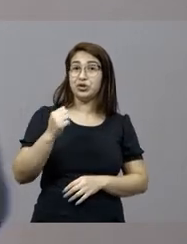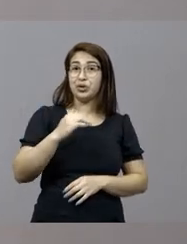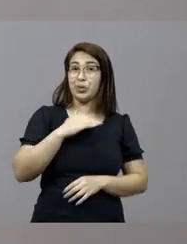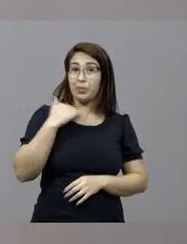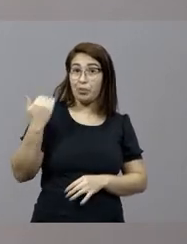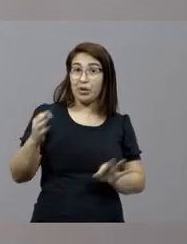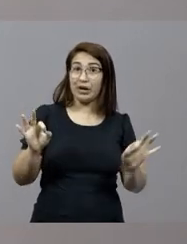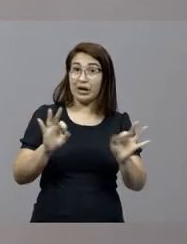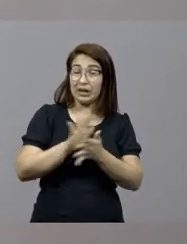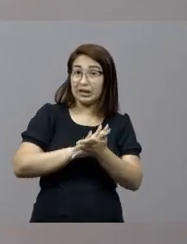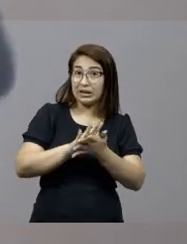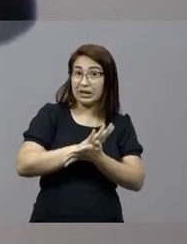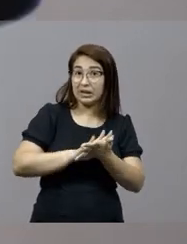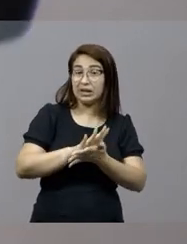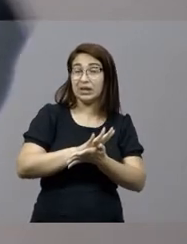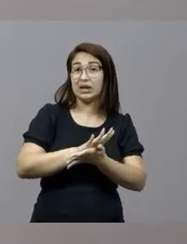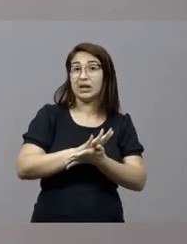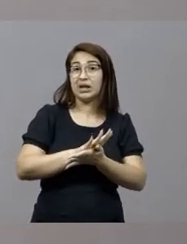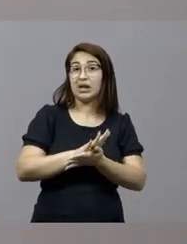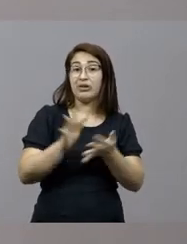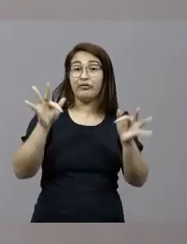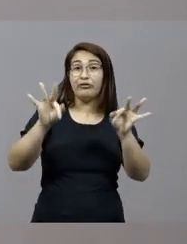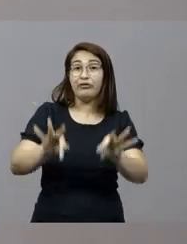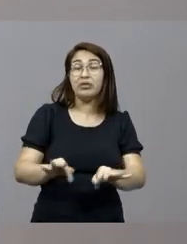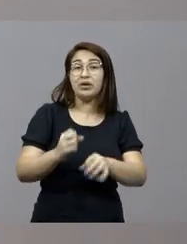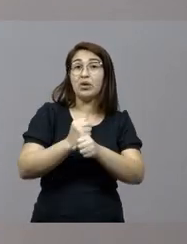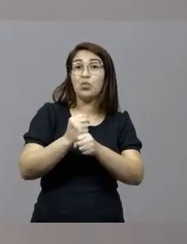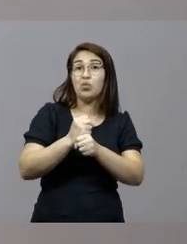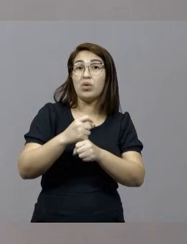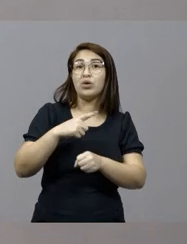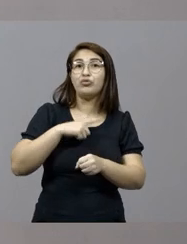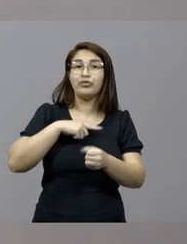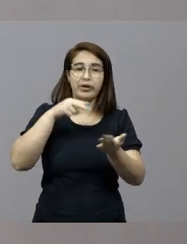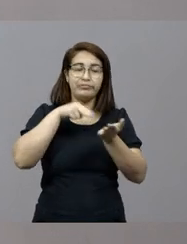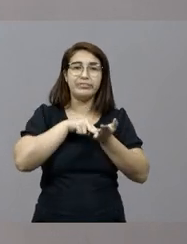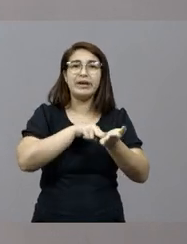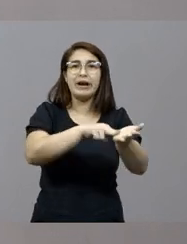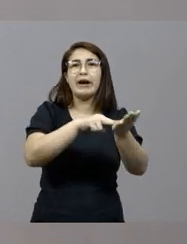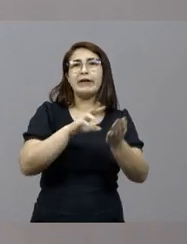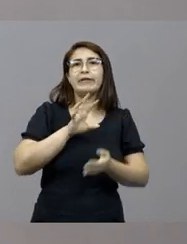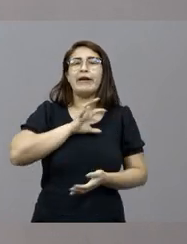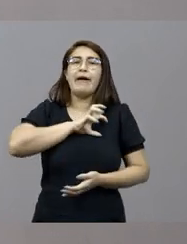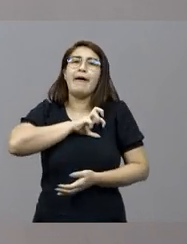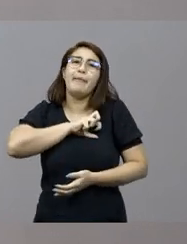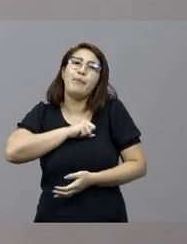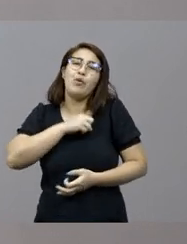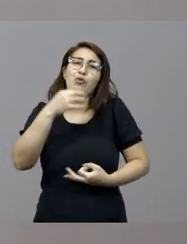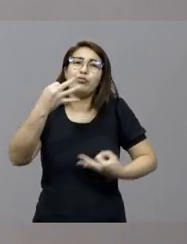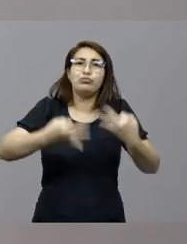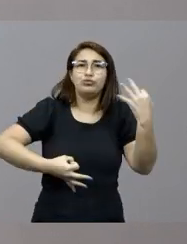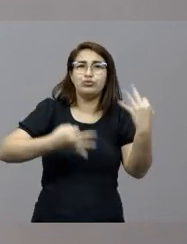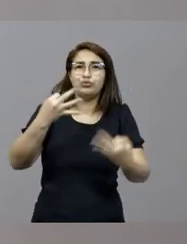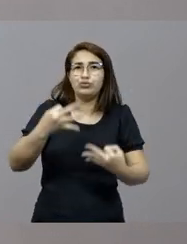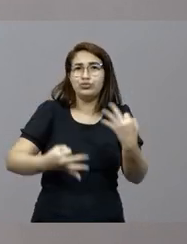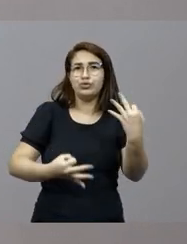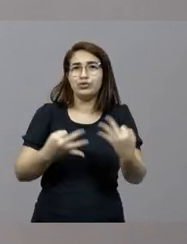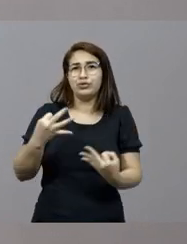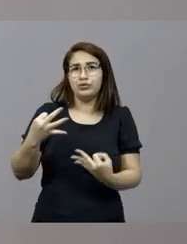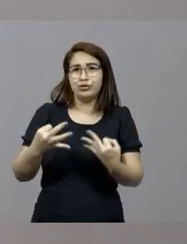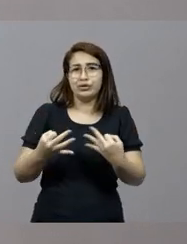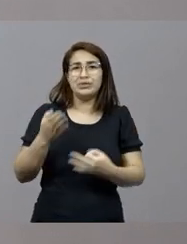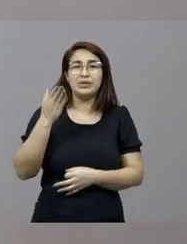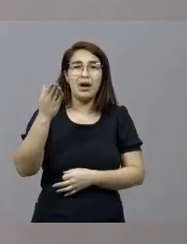de Joinville, por exemplo, no final do ano ia receber cartinha de amor do juiz da vara de execução penal daquela